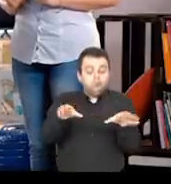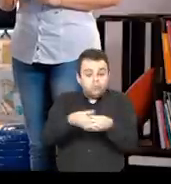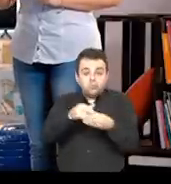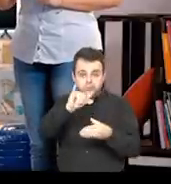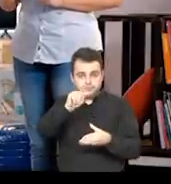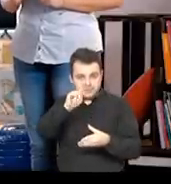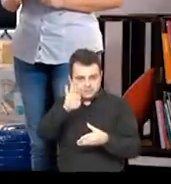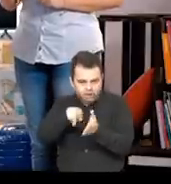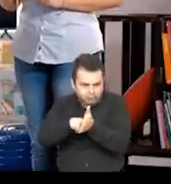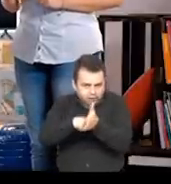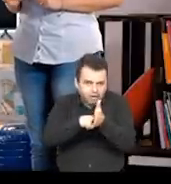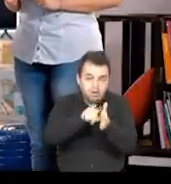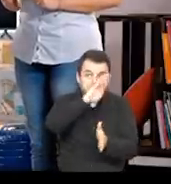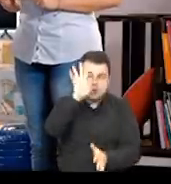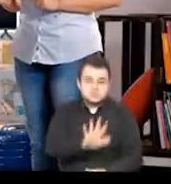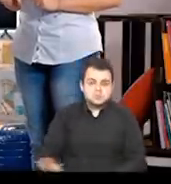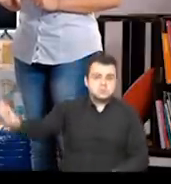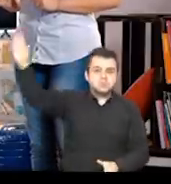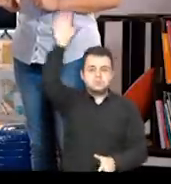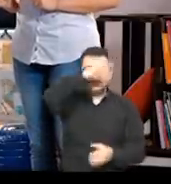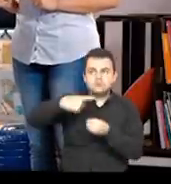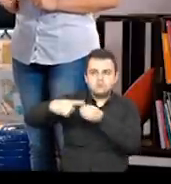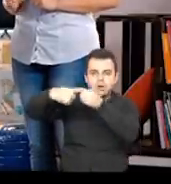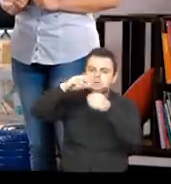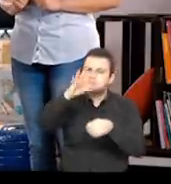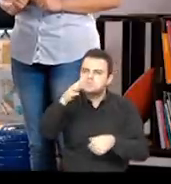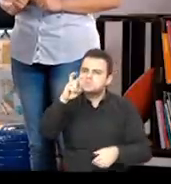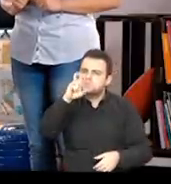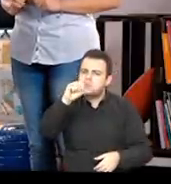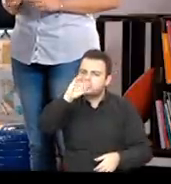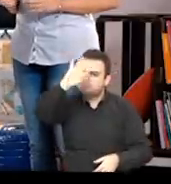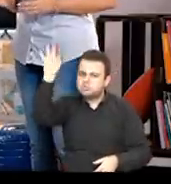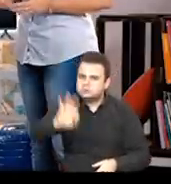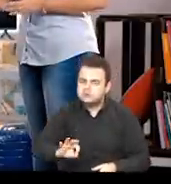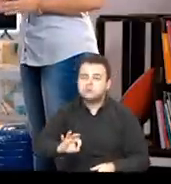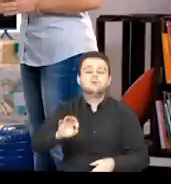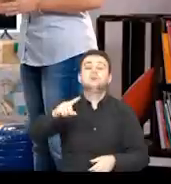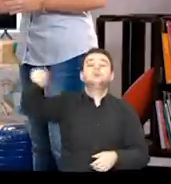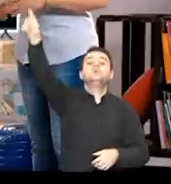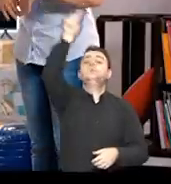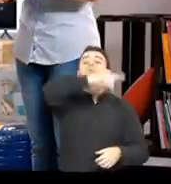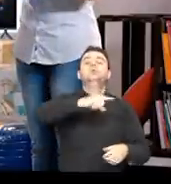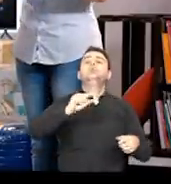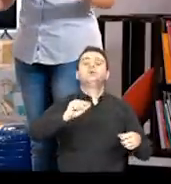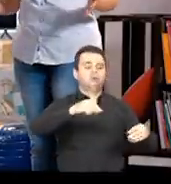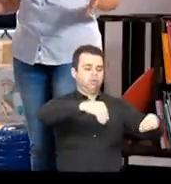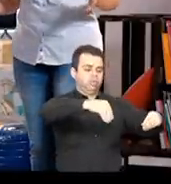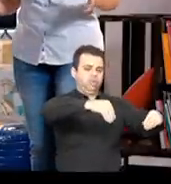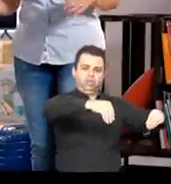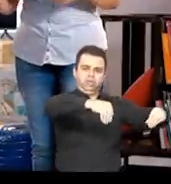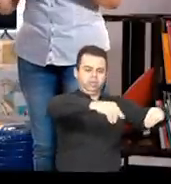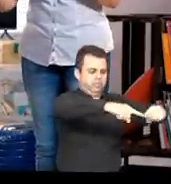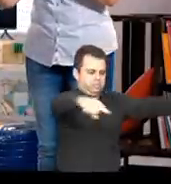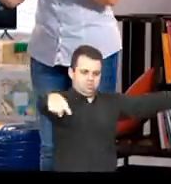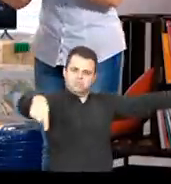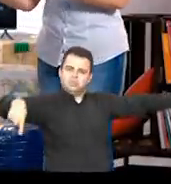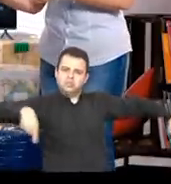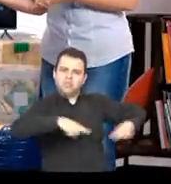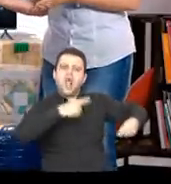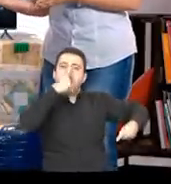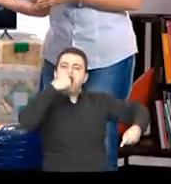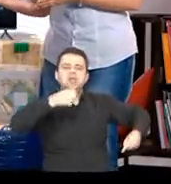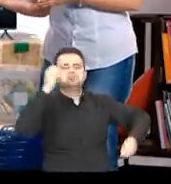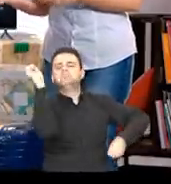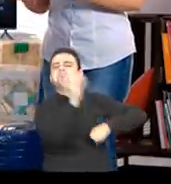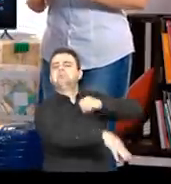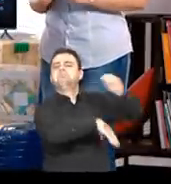IBGE, 50% das cidades do Brasil ainda utilizam os lixões, que são terrenos que deixam o lixo ali a